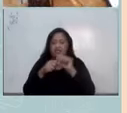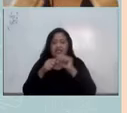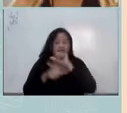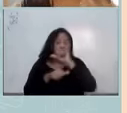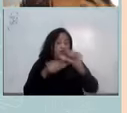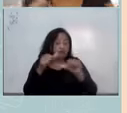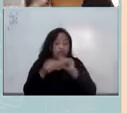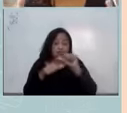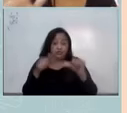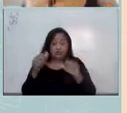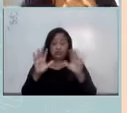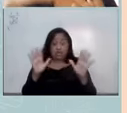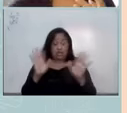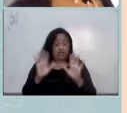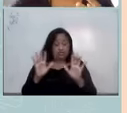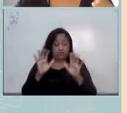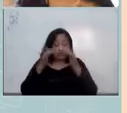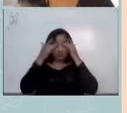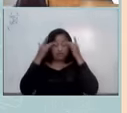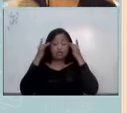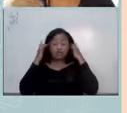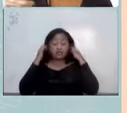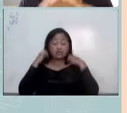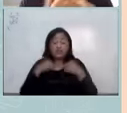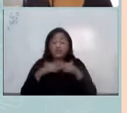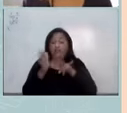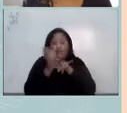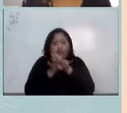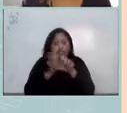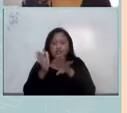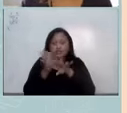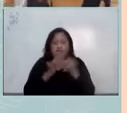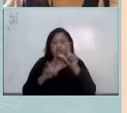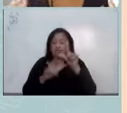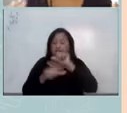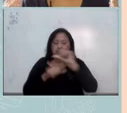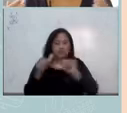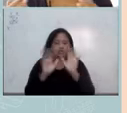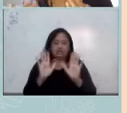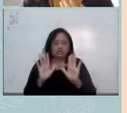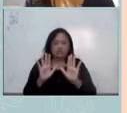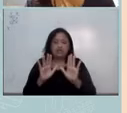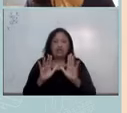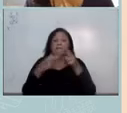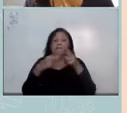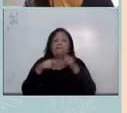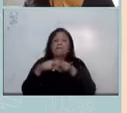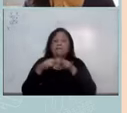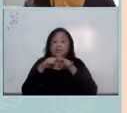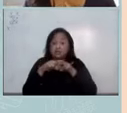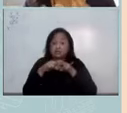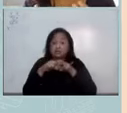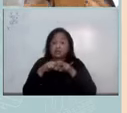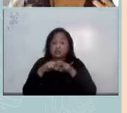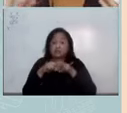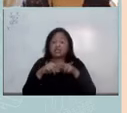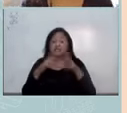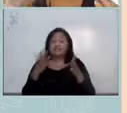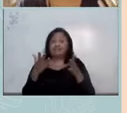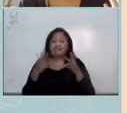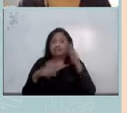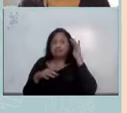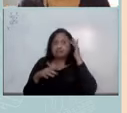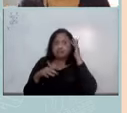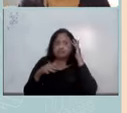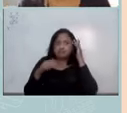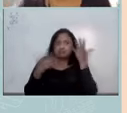mudar a sua morfologia, se for um vírus, se for uma bactéria, ela não vai mudar. Então, por isso que ela é inespecífica. A gente tem